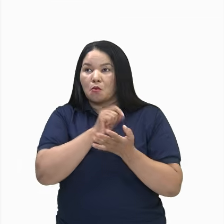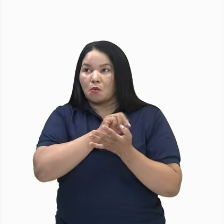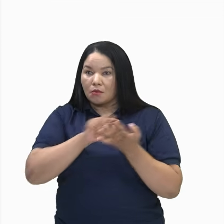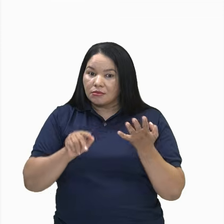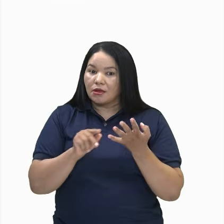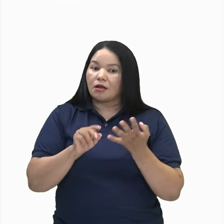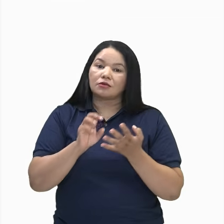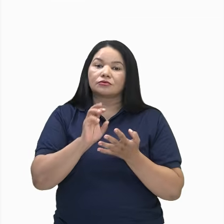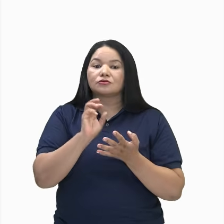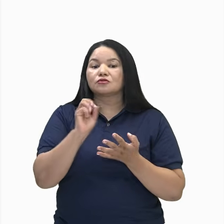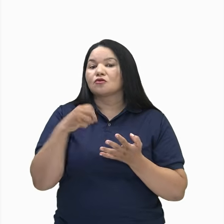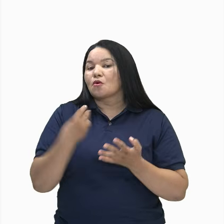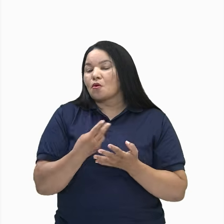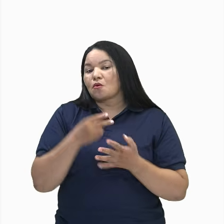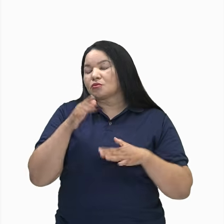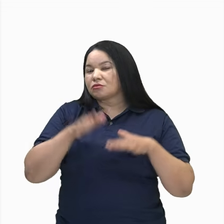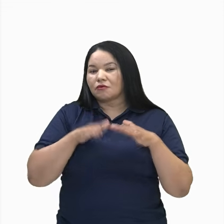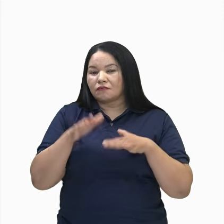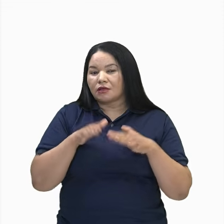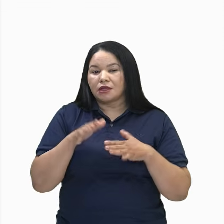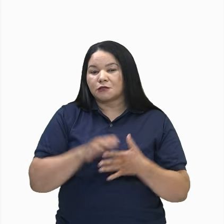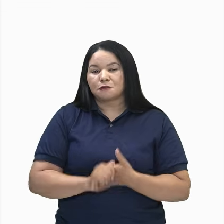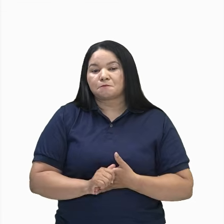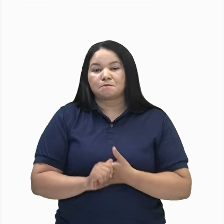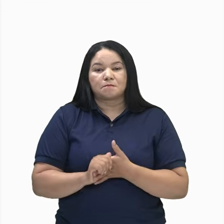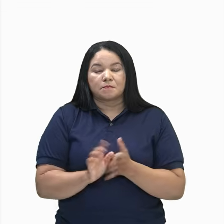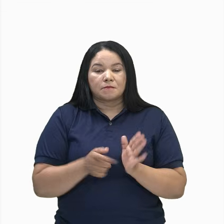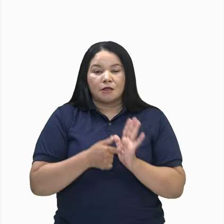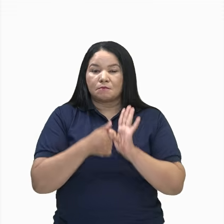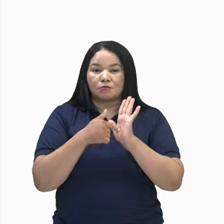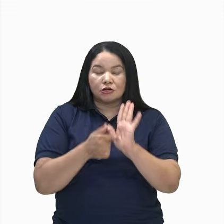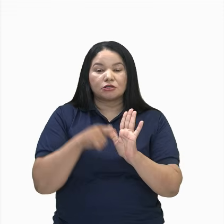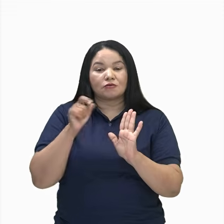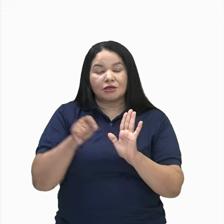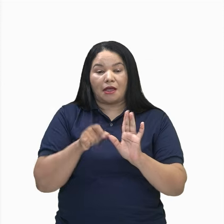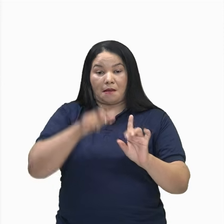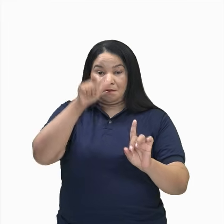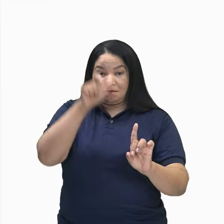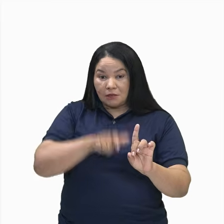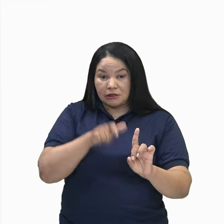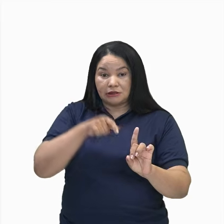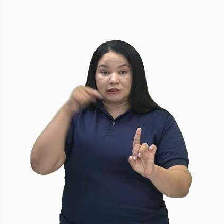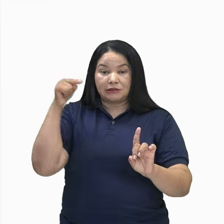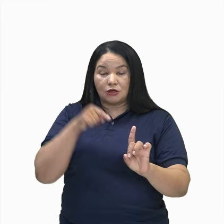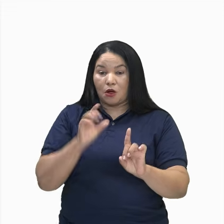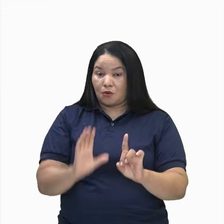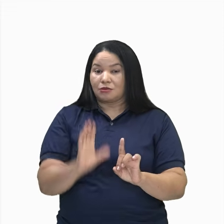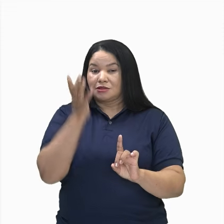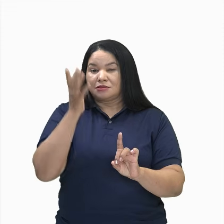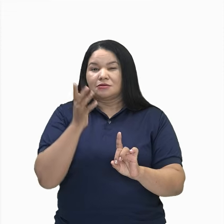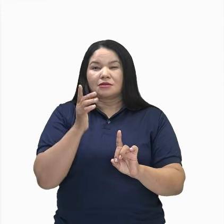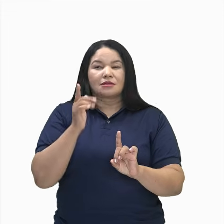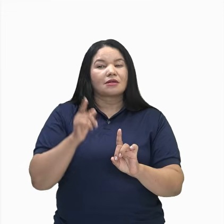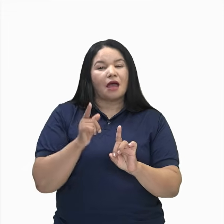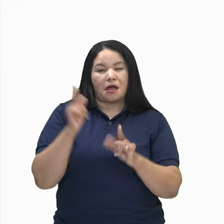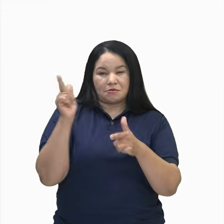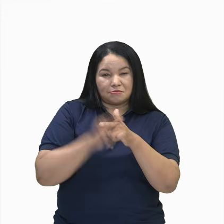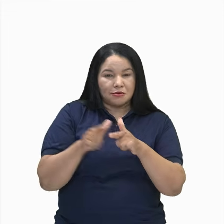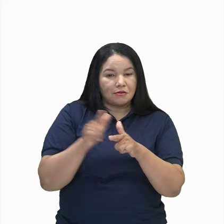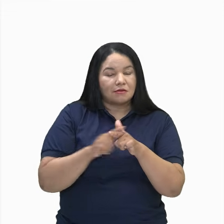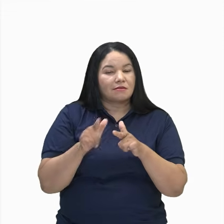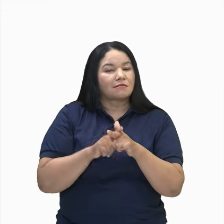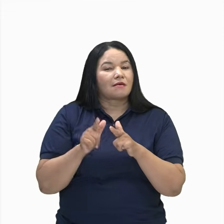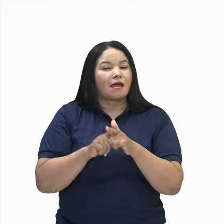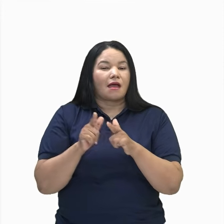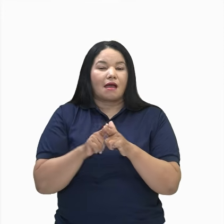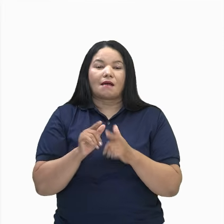qualidade, de repente, colocar ali o personagem daquele fato numa situação complicada. Tudo isso